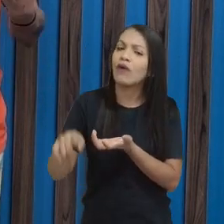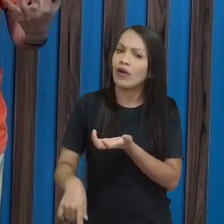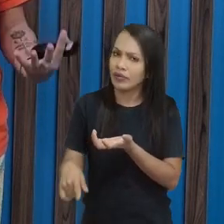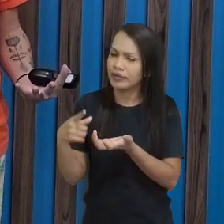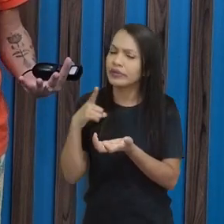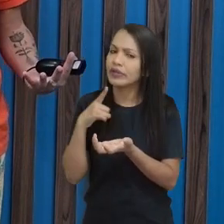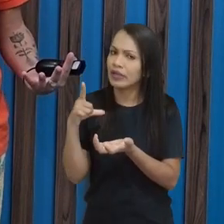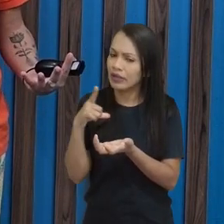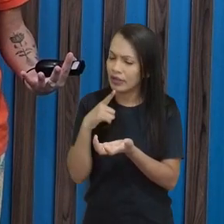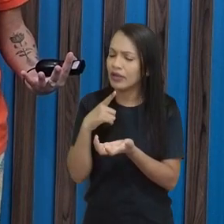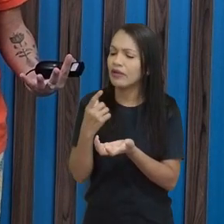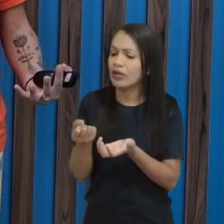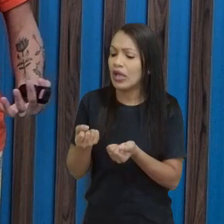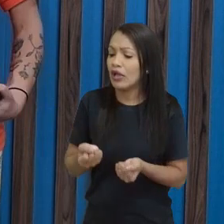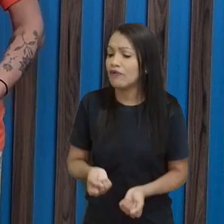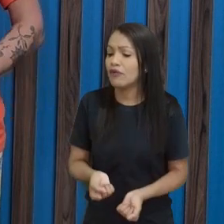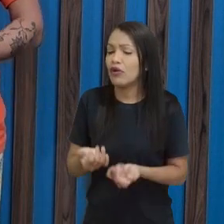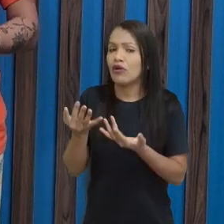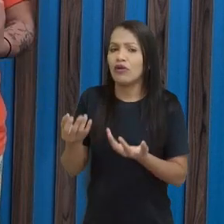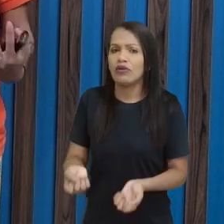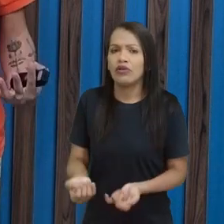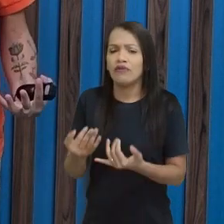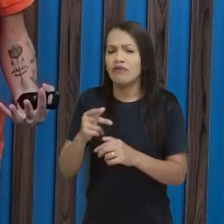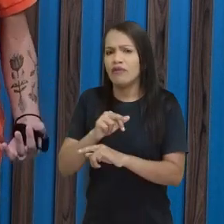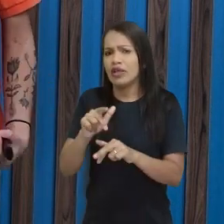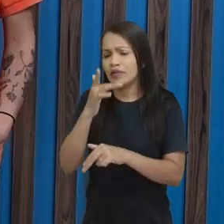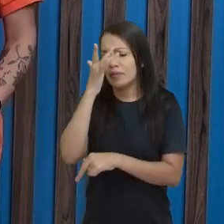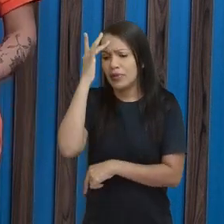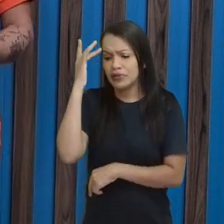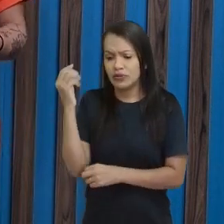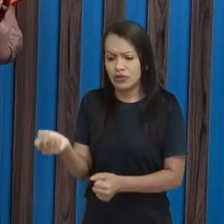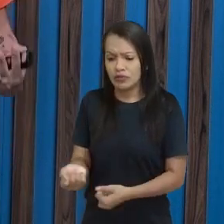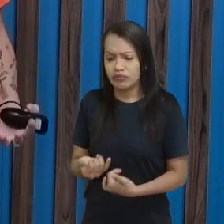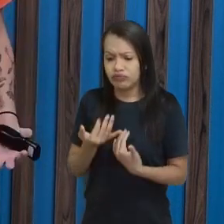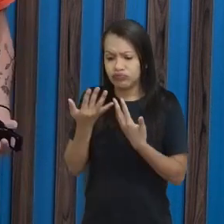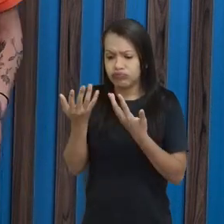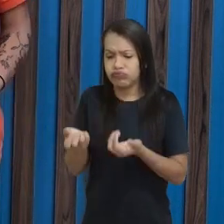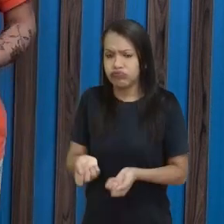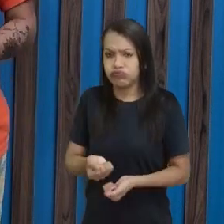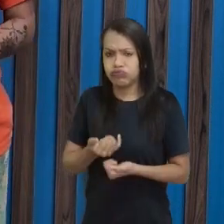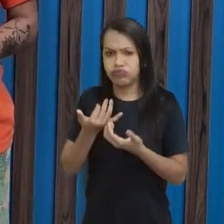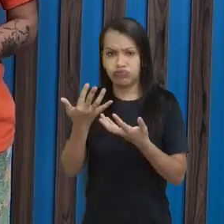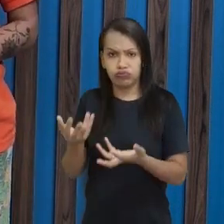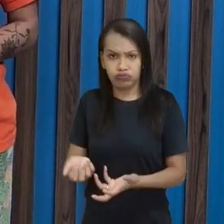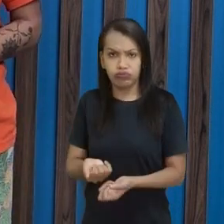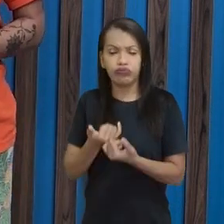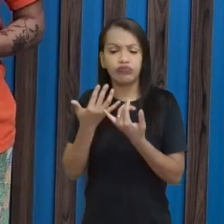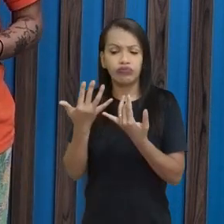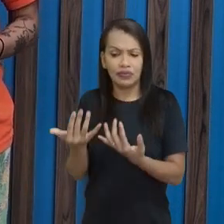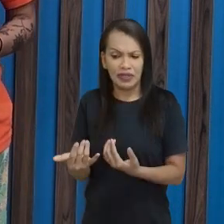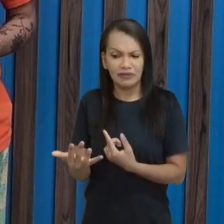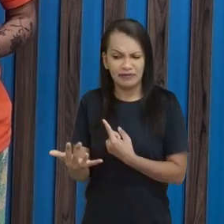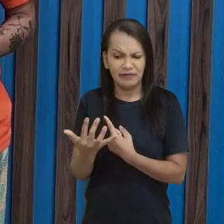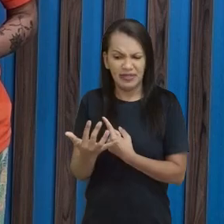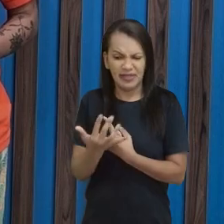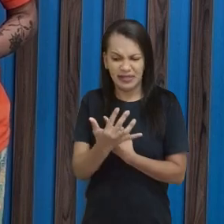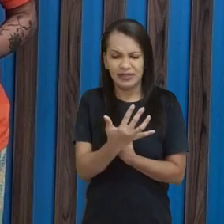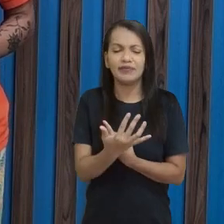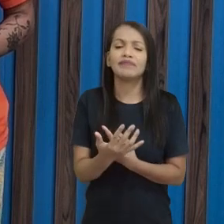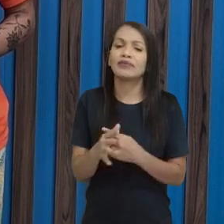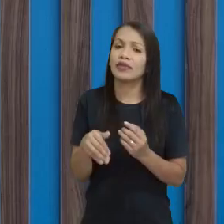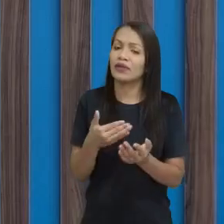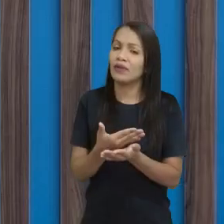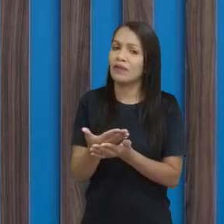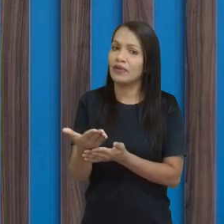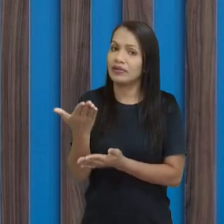inspirou várias pessoas, viu? Vários artistas aí, poetas, né? Exatamente. E aí, para começar a nossa